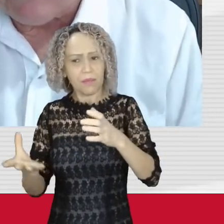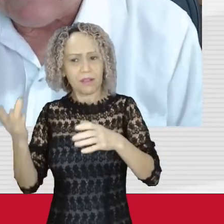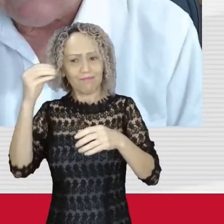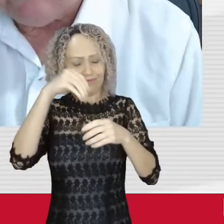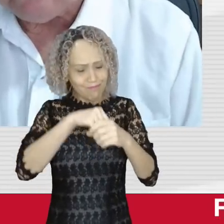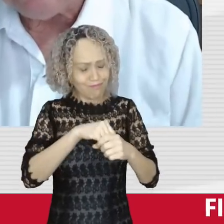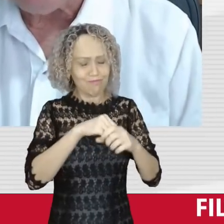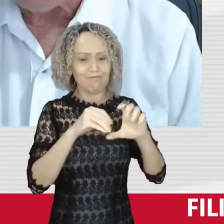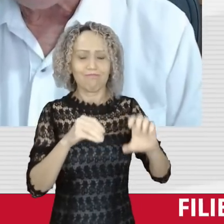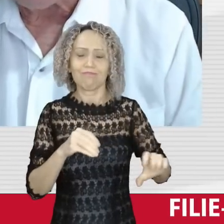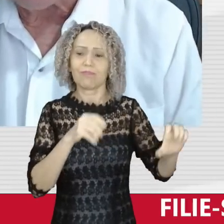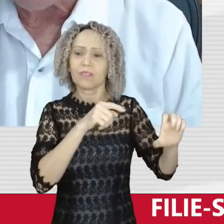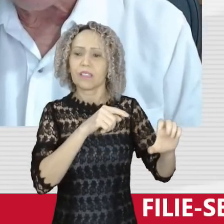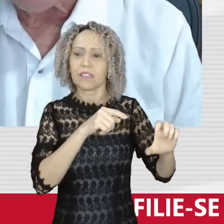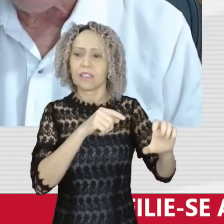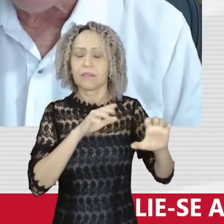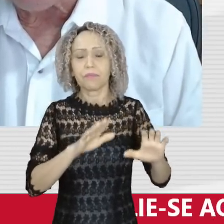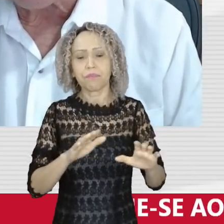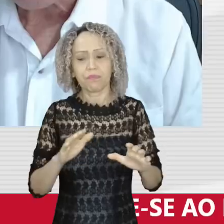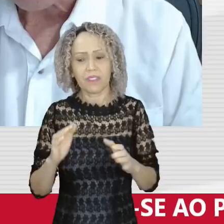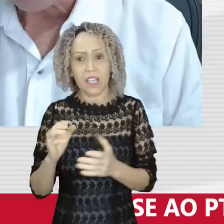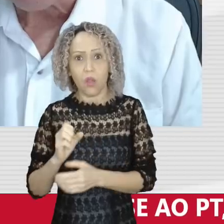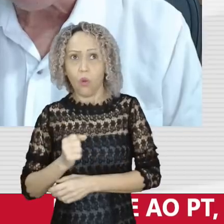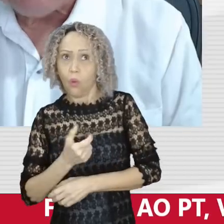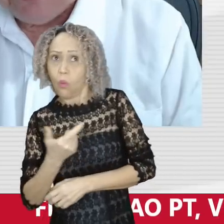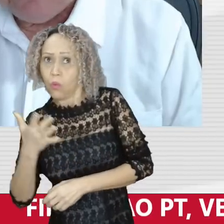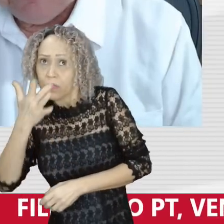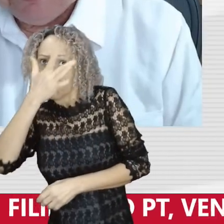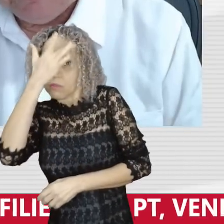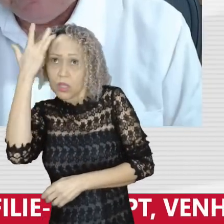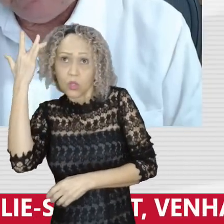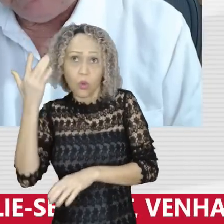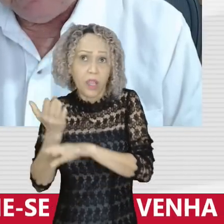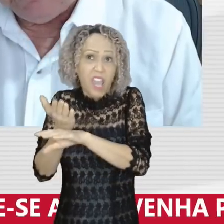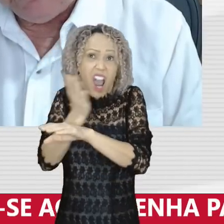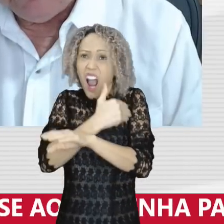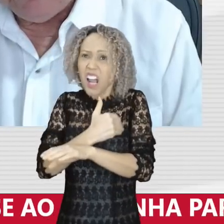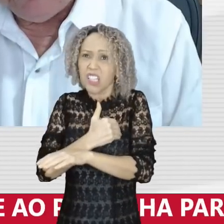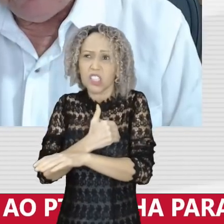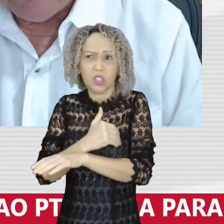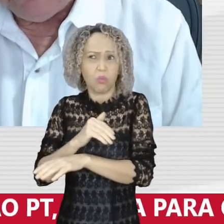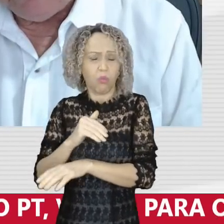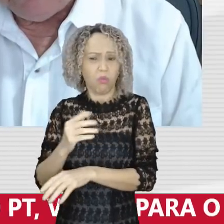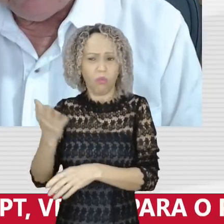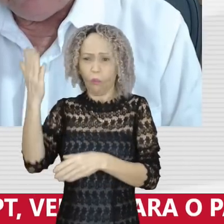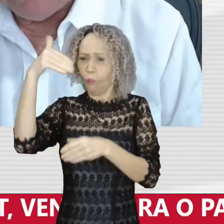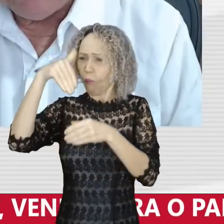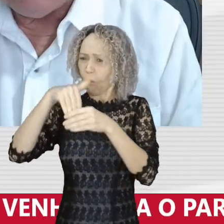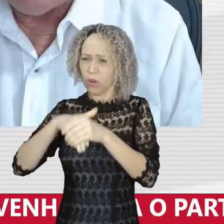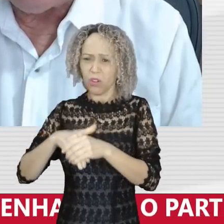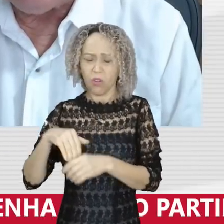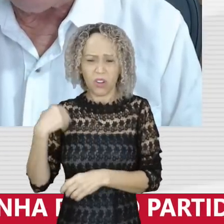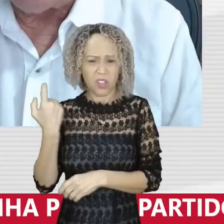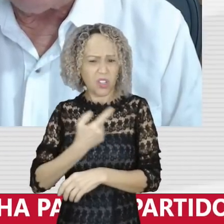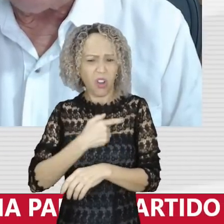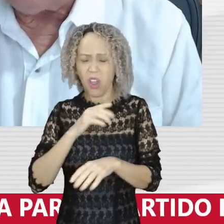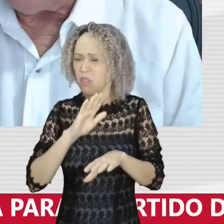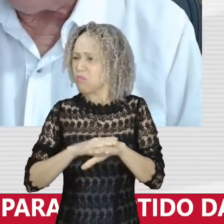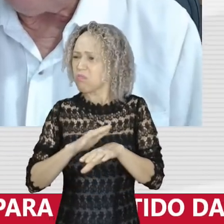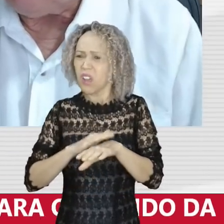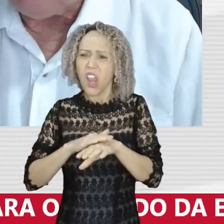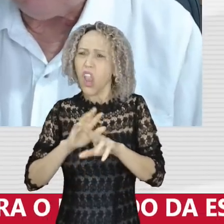muita gente, inclusive, nunca votou em nós, mas que votou porque teve a compreensão do que estava em jogo.